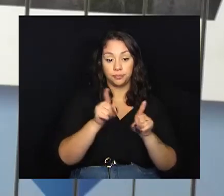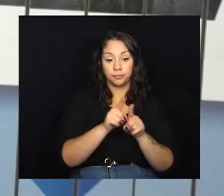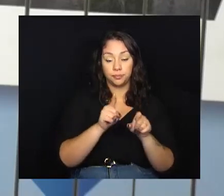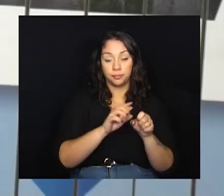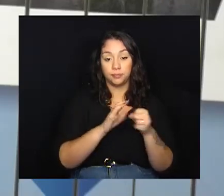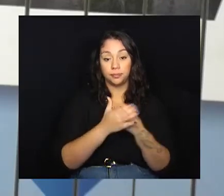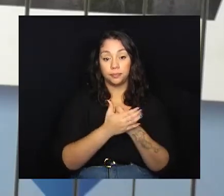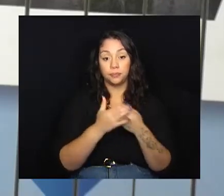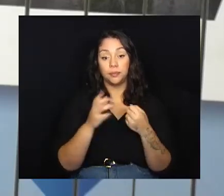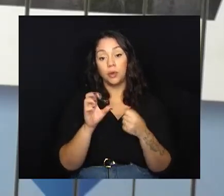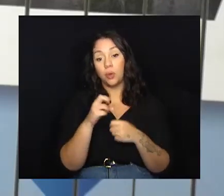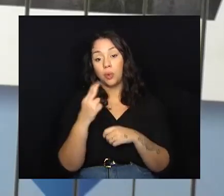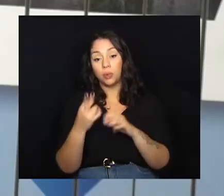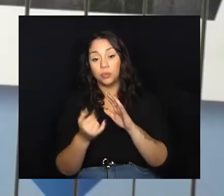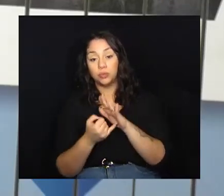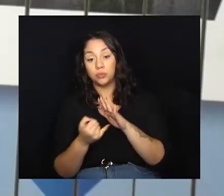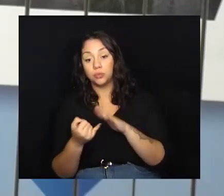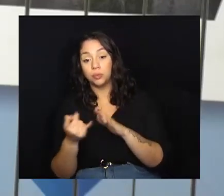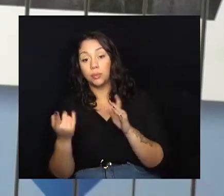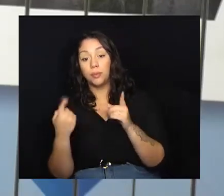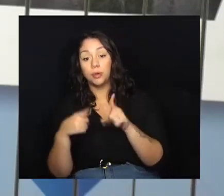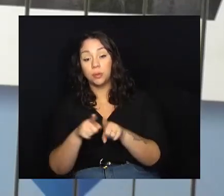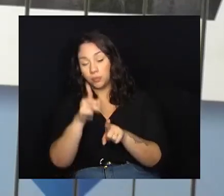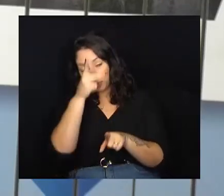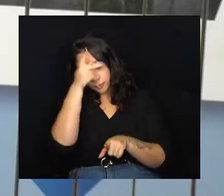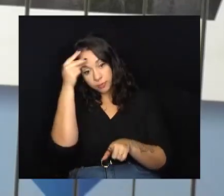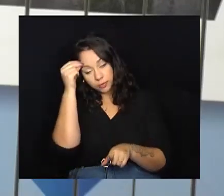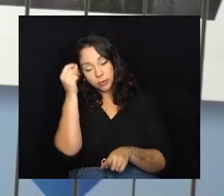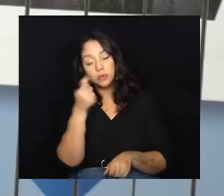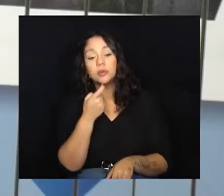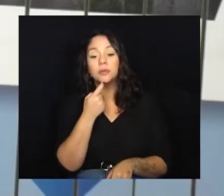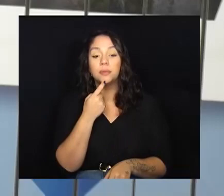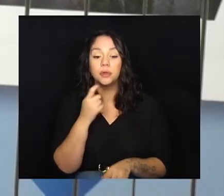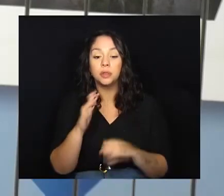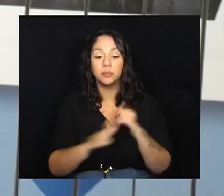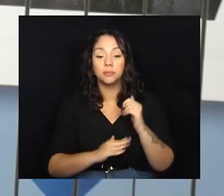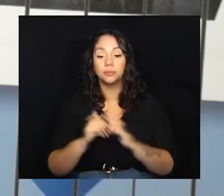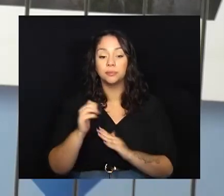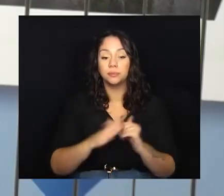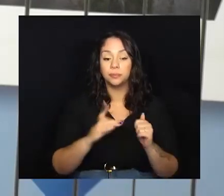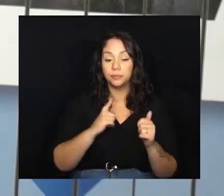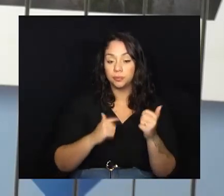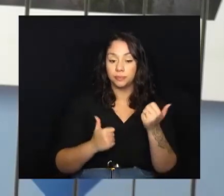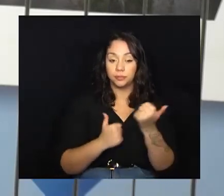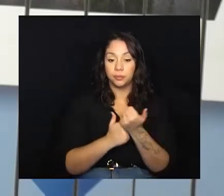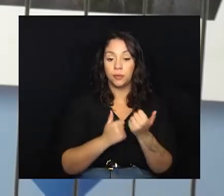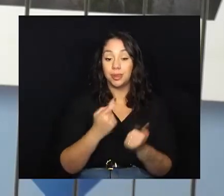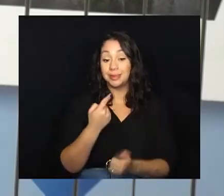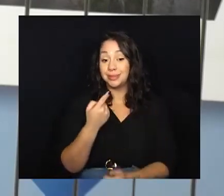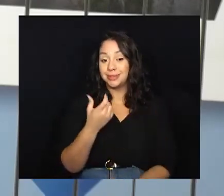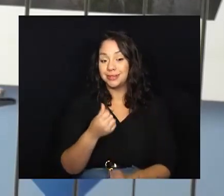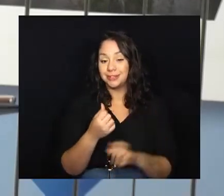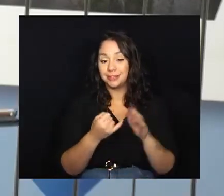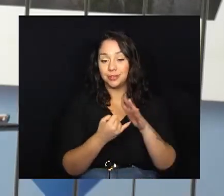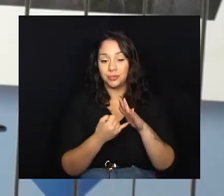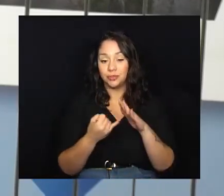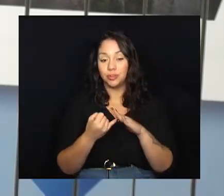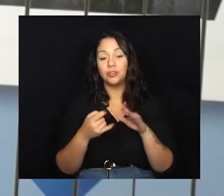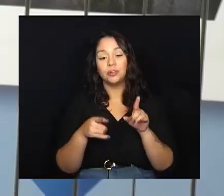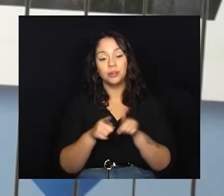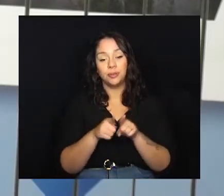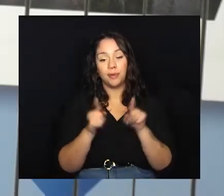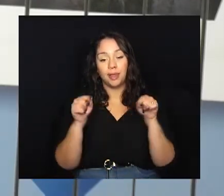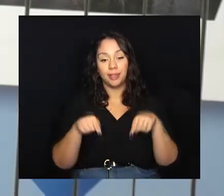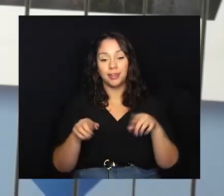e entidades parceiras da Prefeitura de Campinas ação conta com o apoio de 16 instituições incluindo